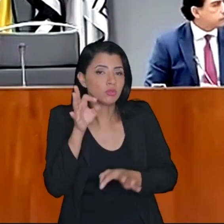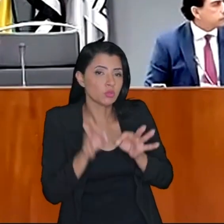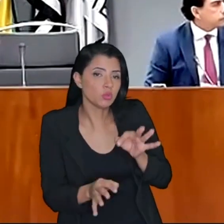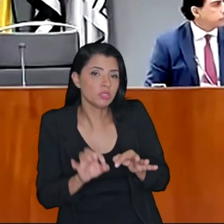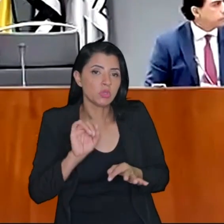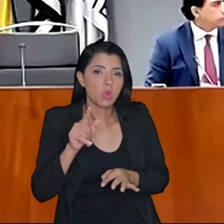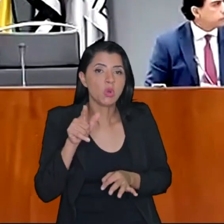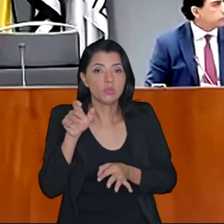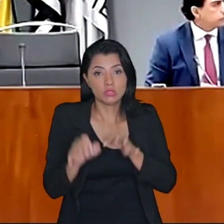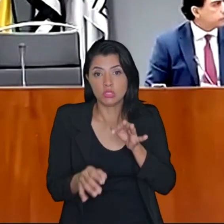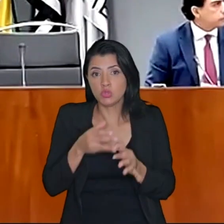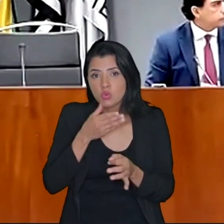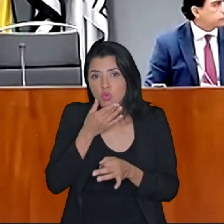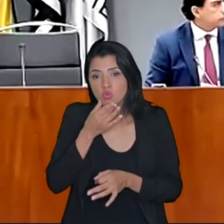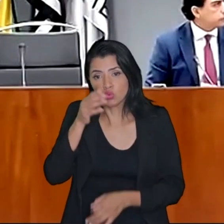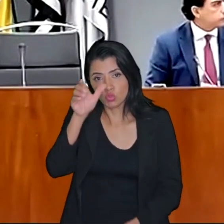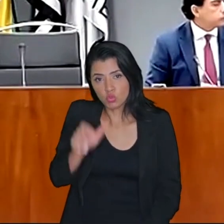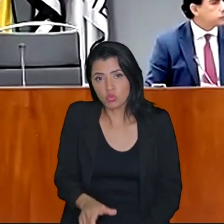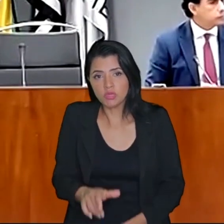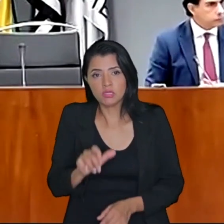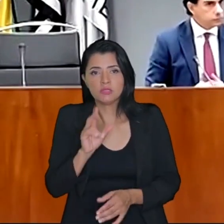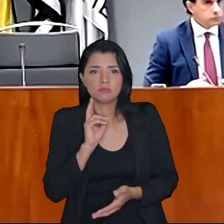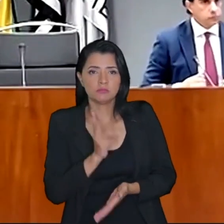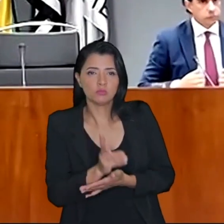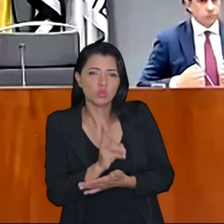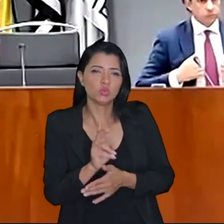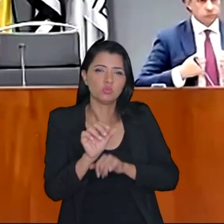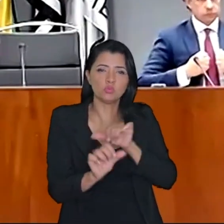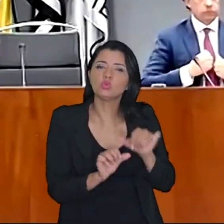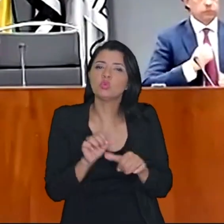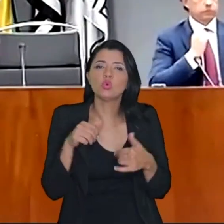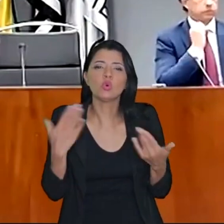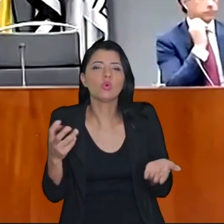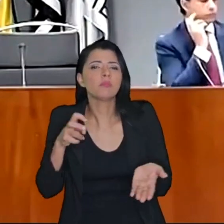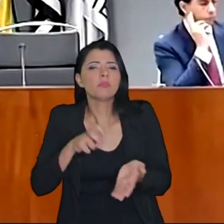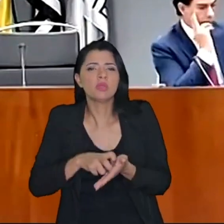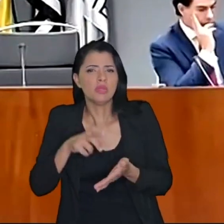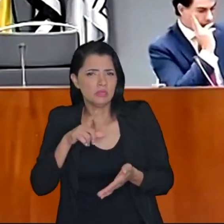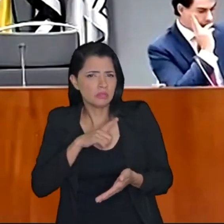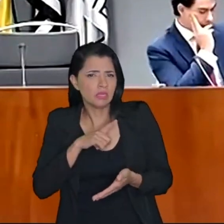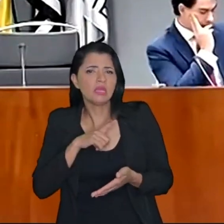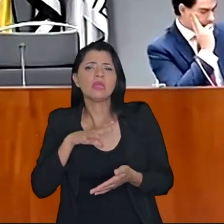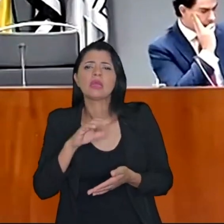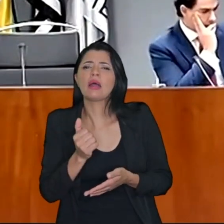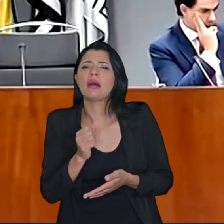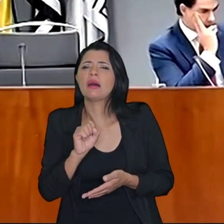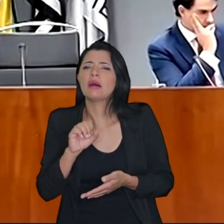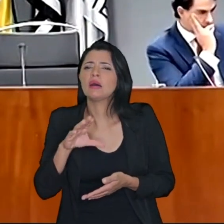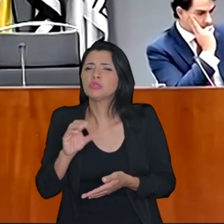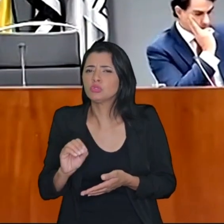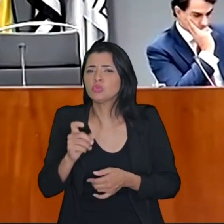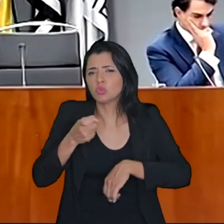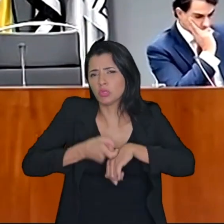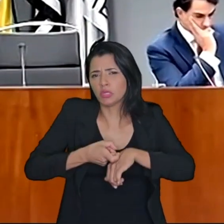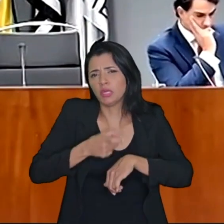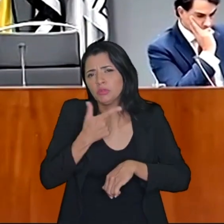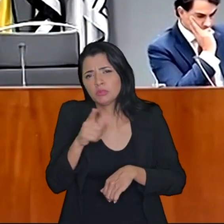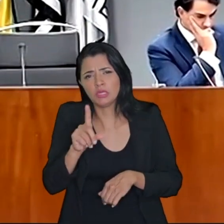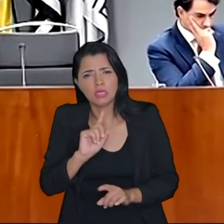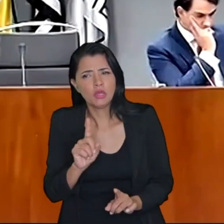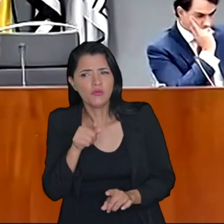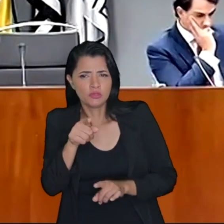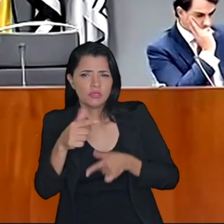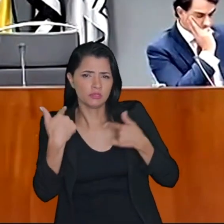juiz reverteu essa pena, alterou a pena, o que aconteceu, se nós temos algum caso concreto, ou que não que vocês tenham atuado, mas que vocês